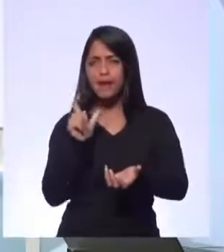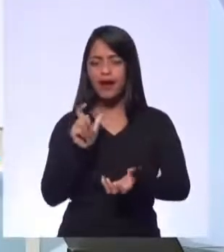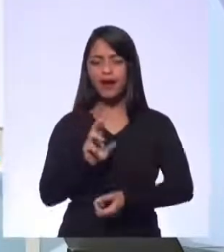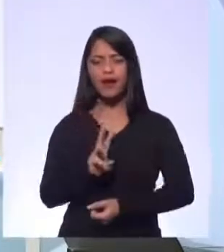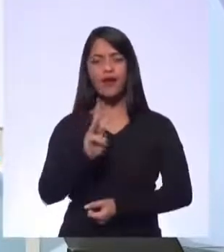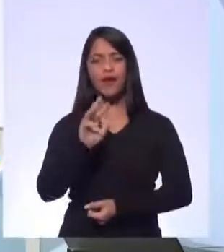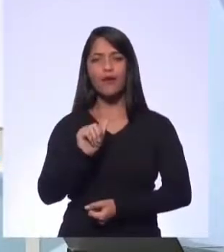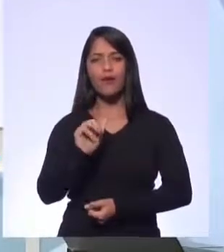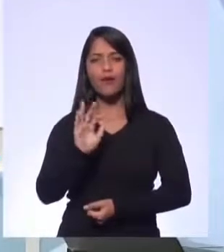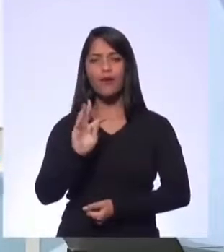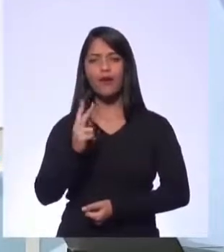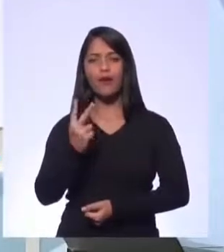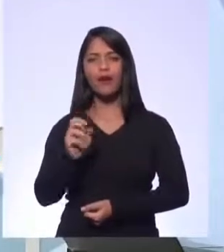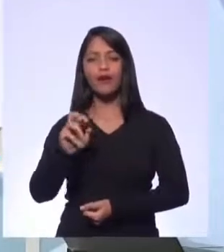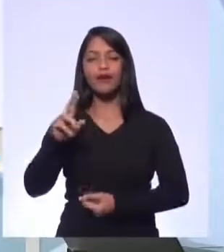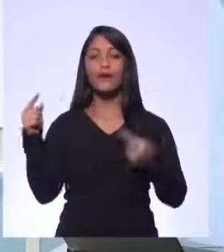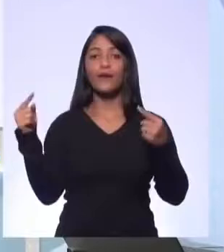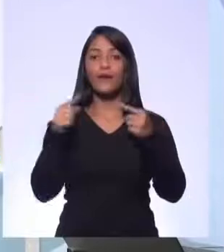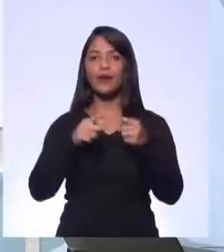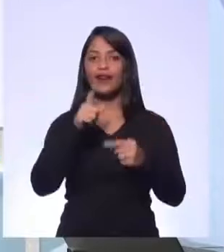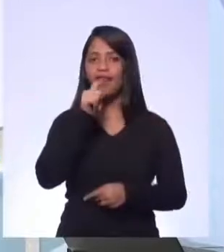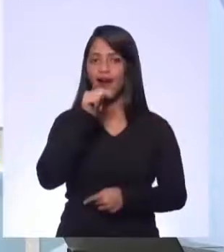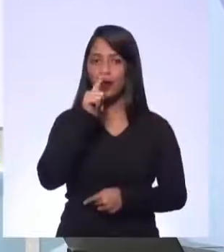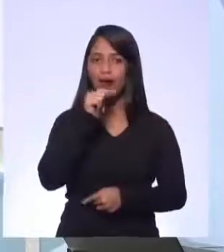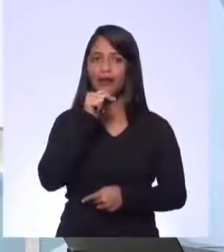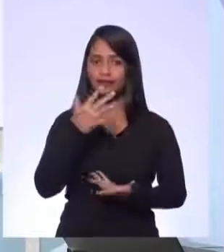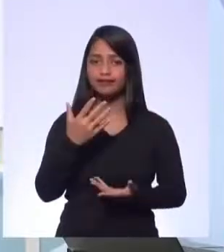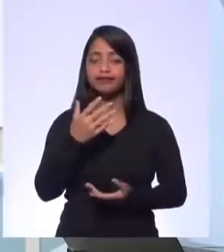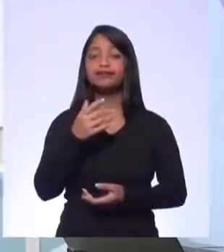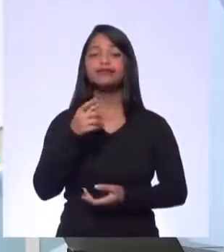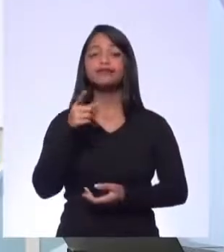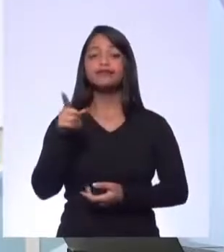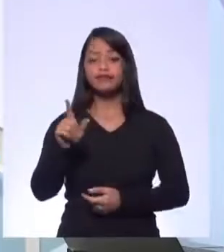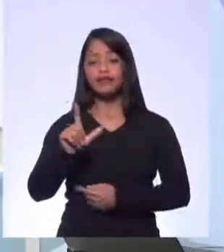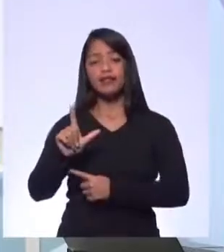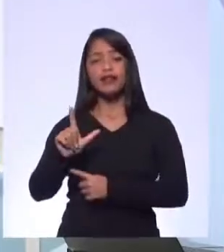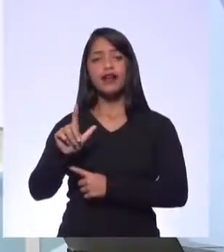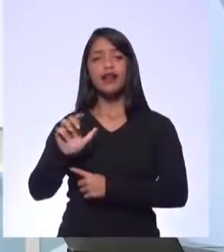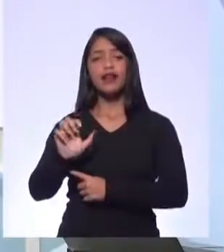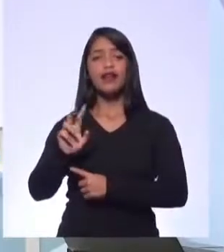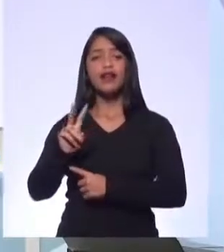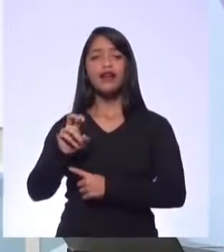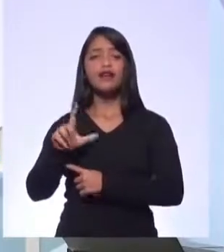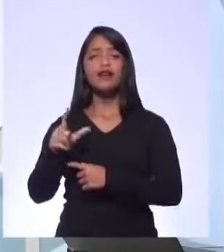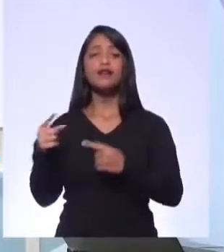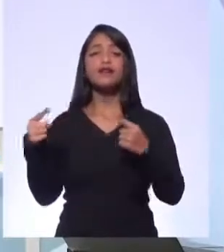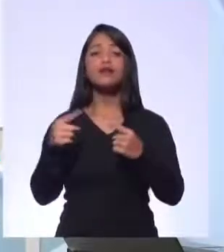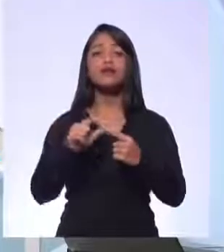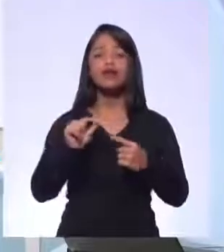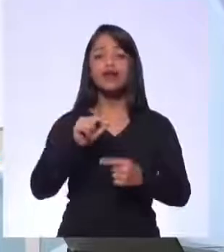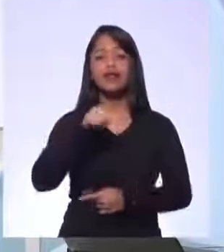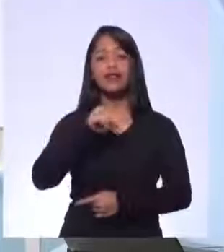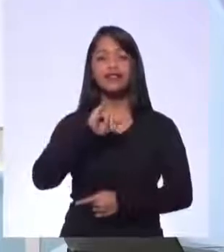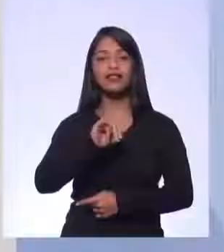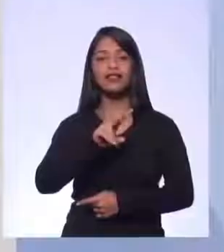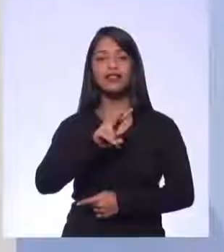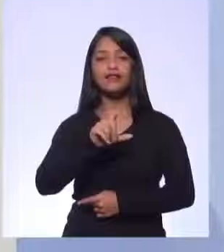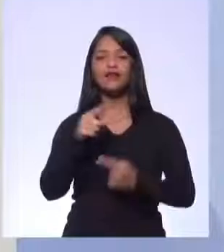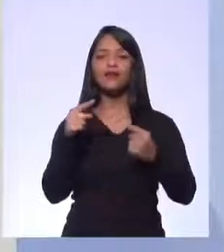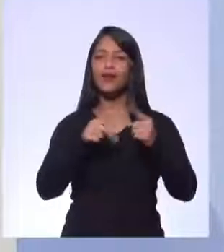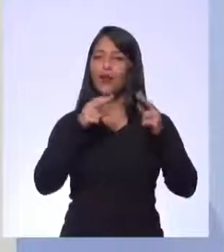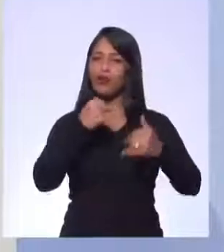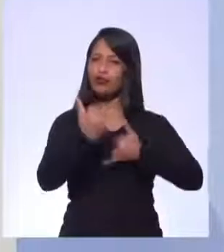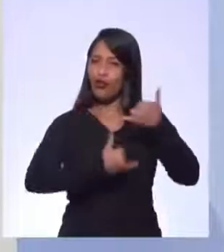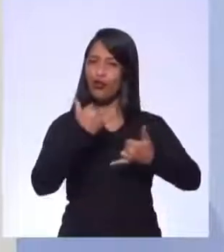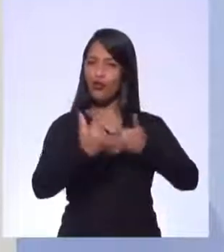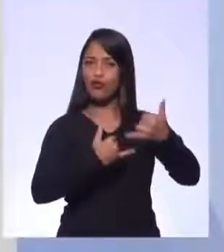Quando você joga, você muda de level. O que é level? Nível. Nível, ó. Você está no jogo de vocês. Então,